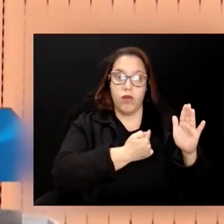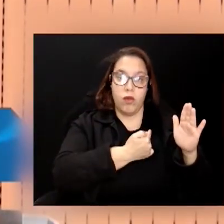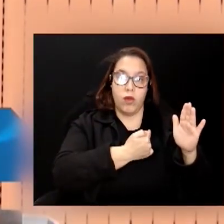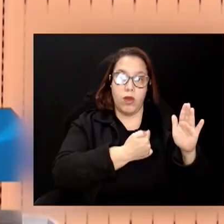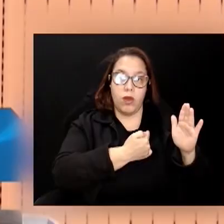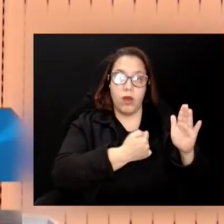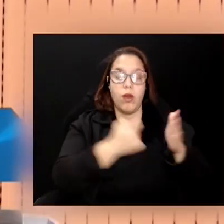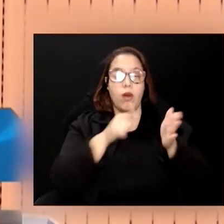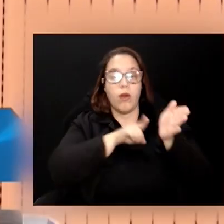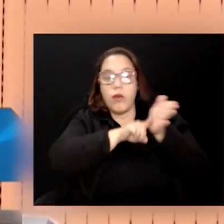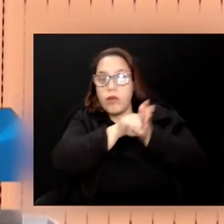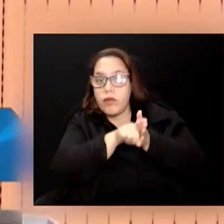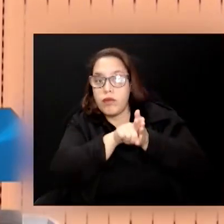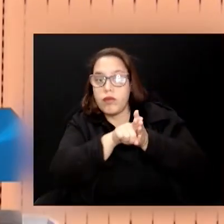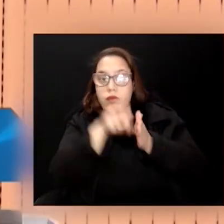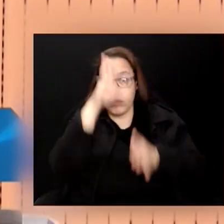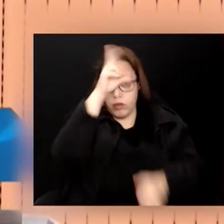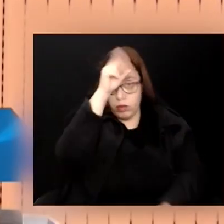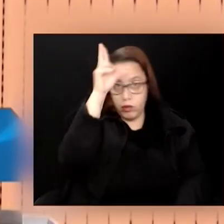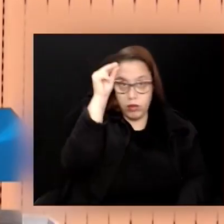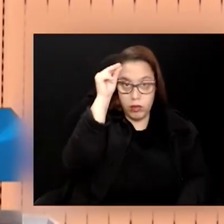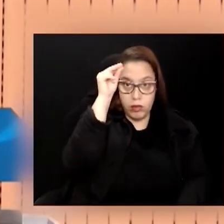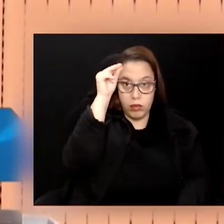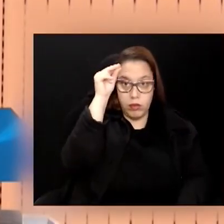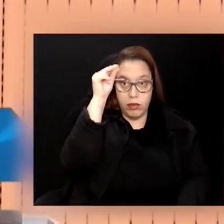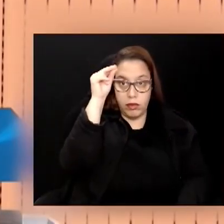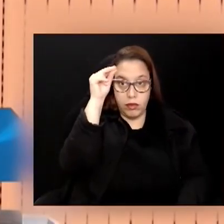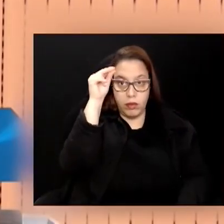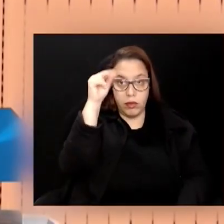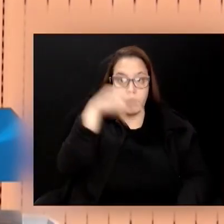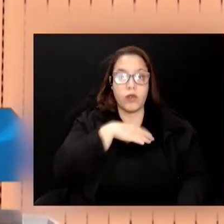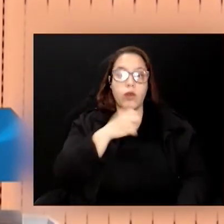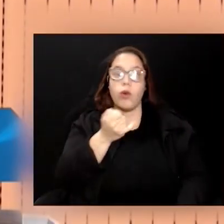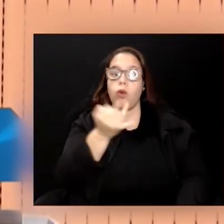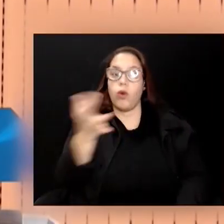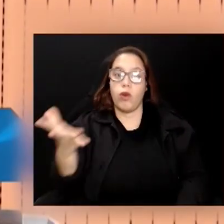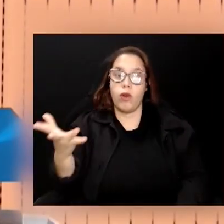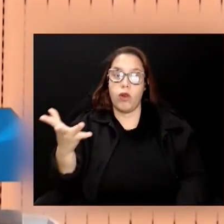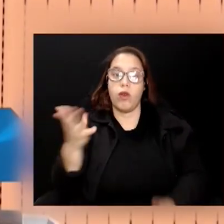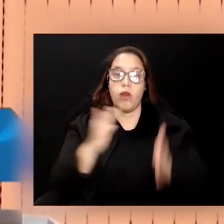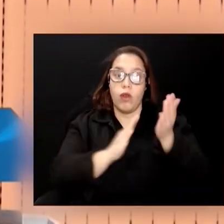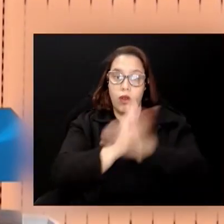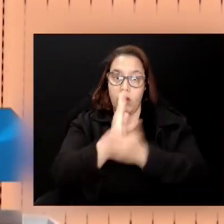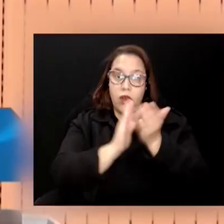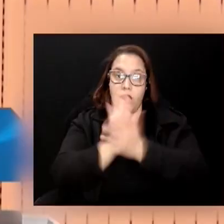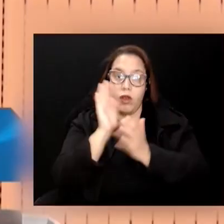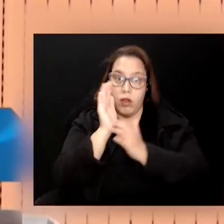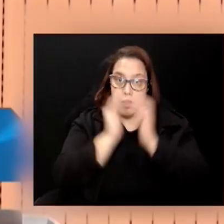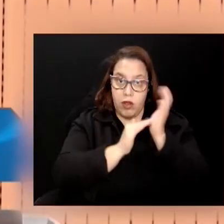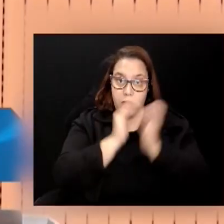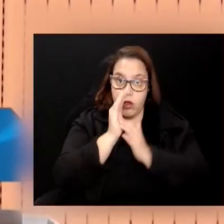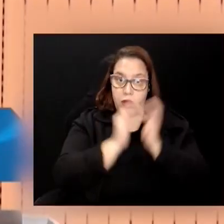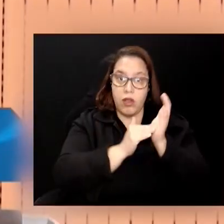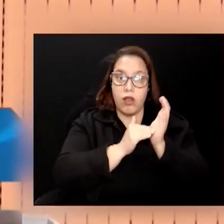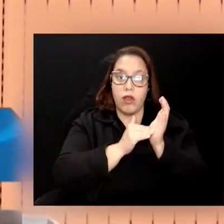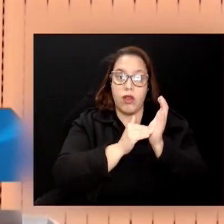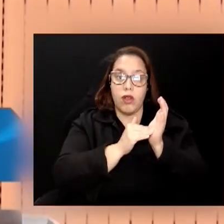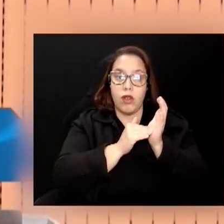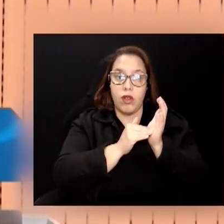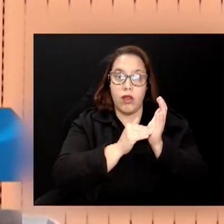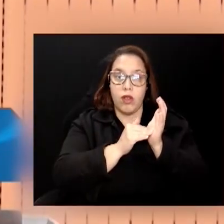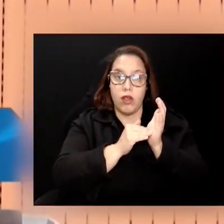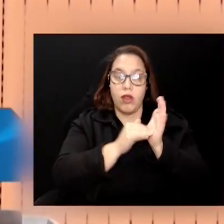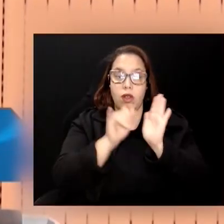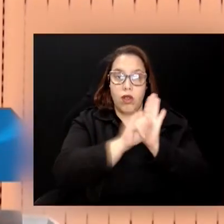ao prefeito municipal quantos candidatos aprovados e habilitados no concurso público do edital número 5